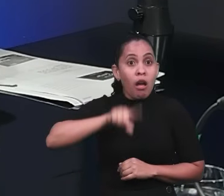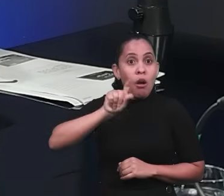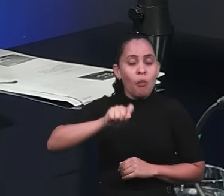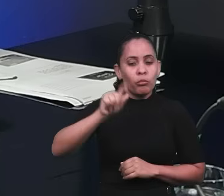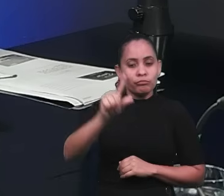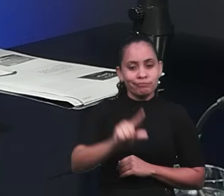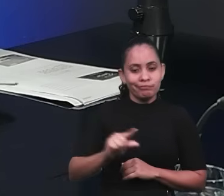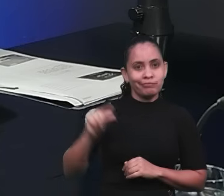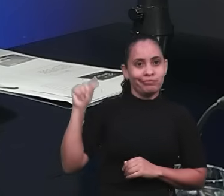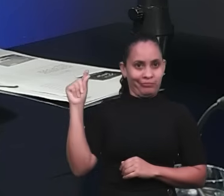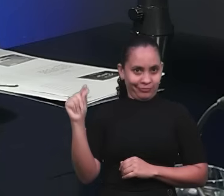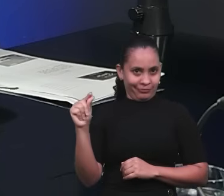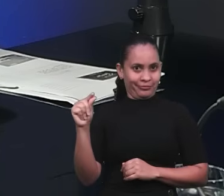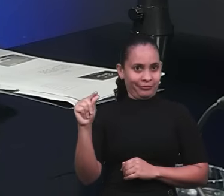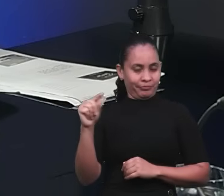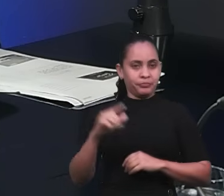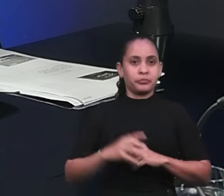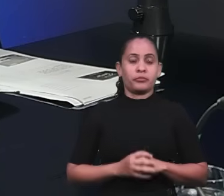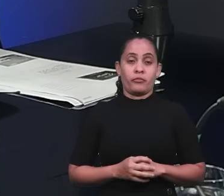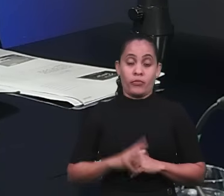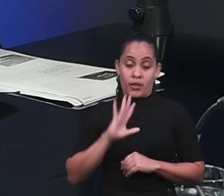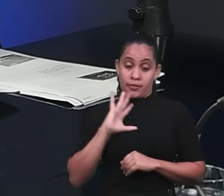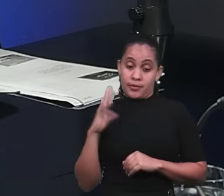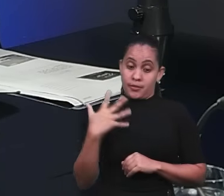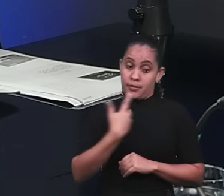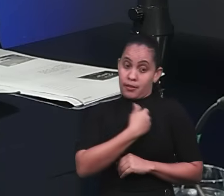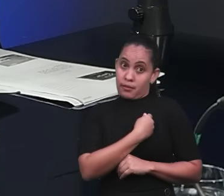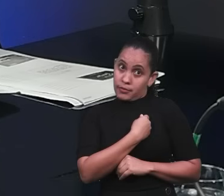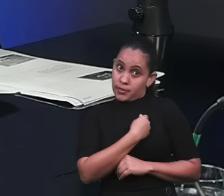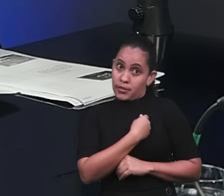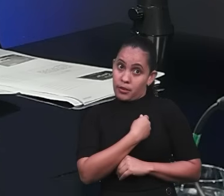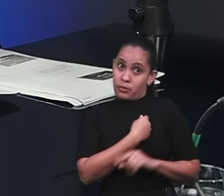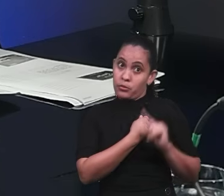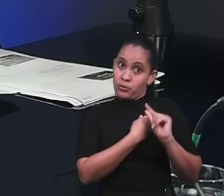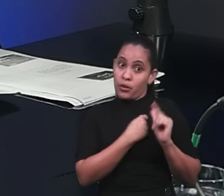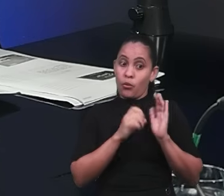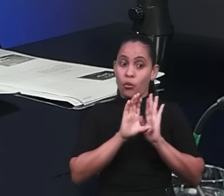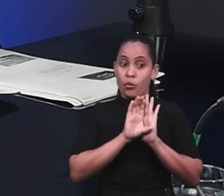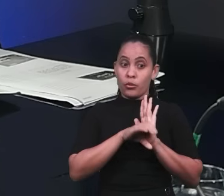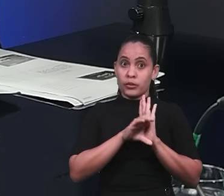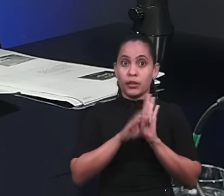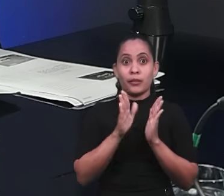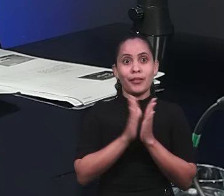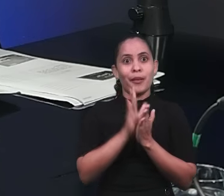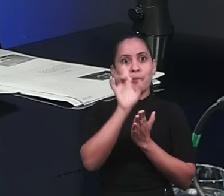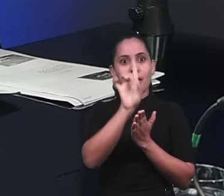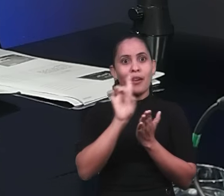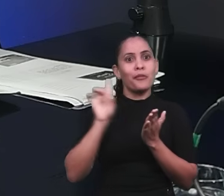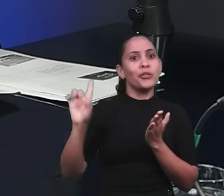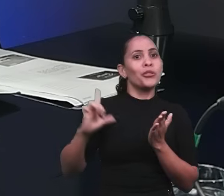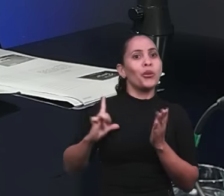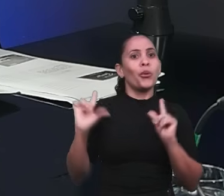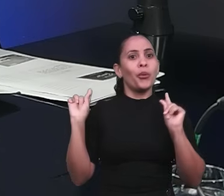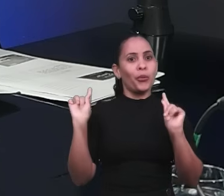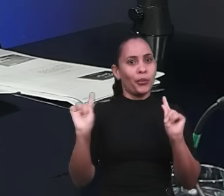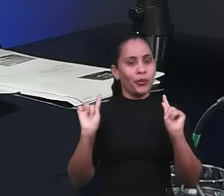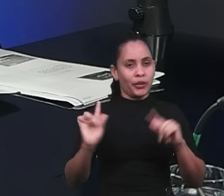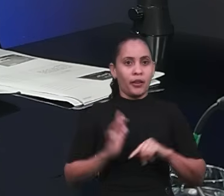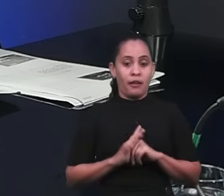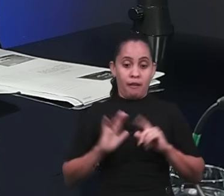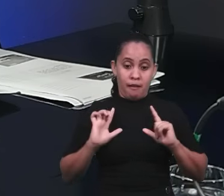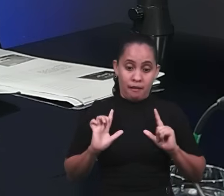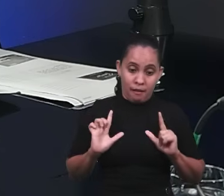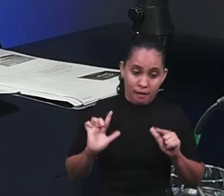eleição. Então, salvação, no conceito bíblico, abrange ato